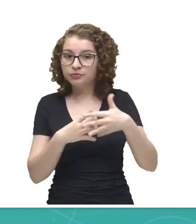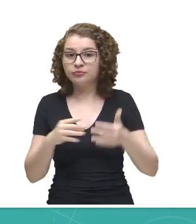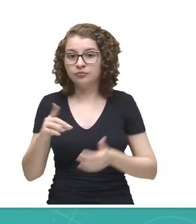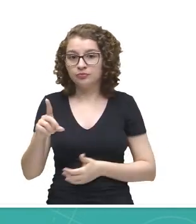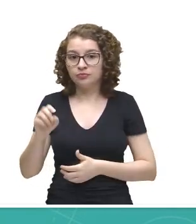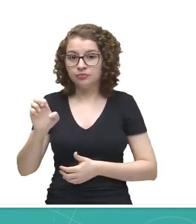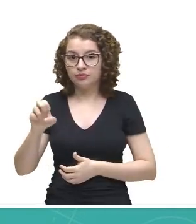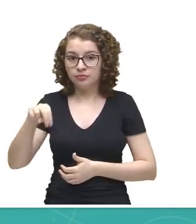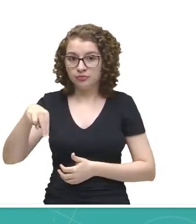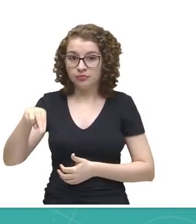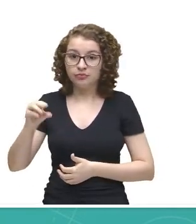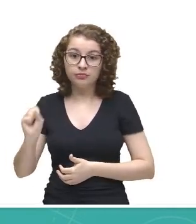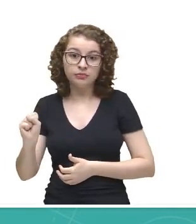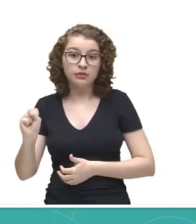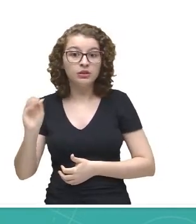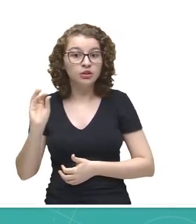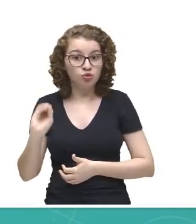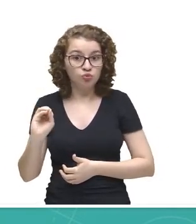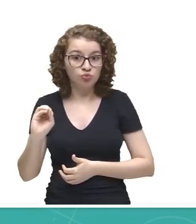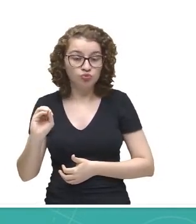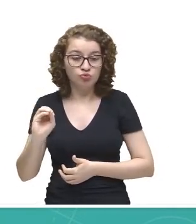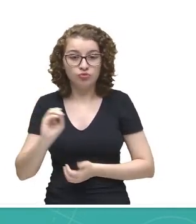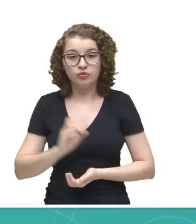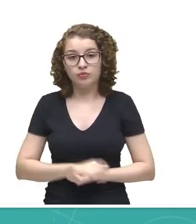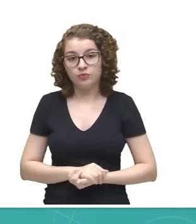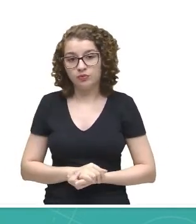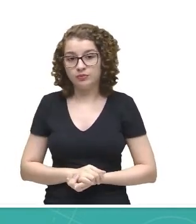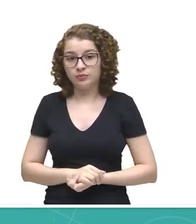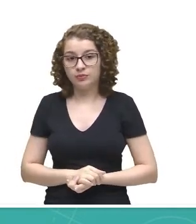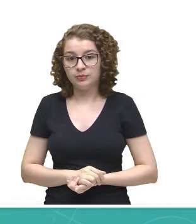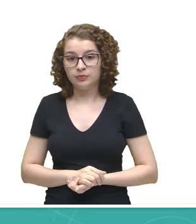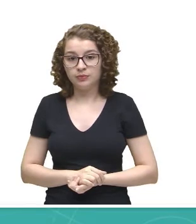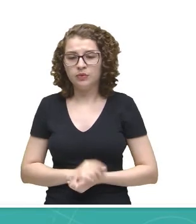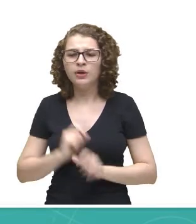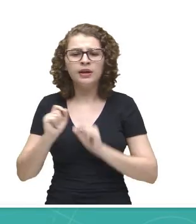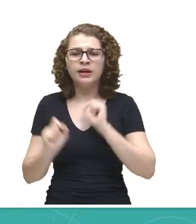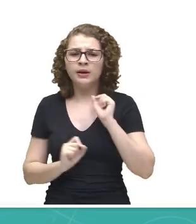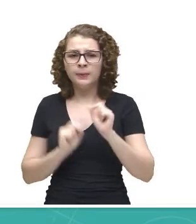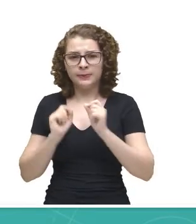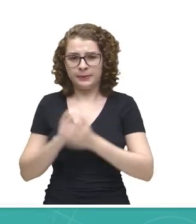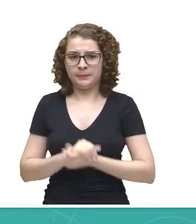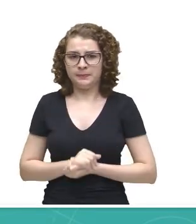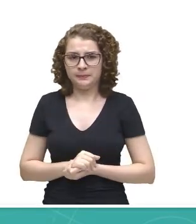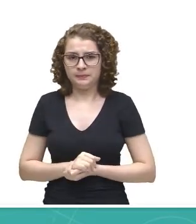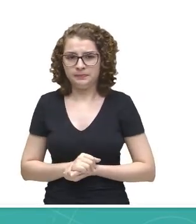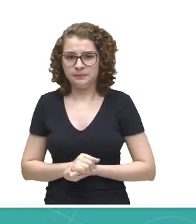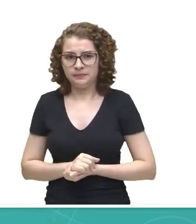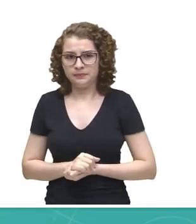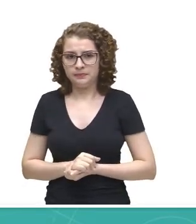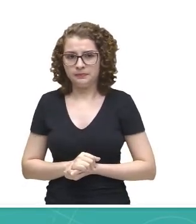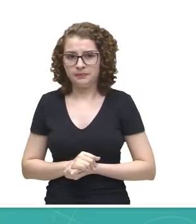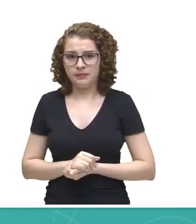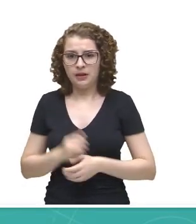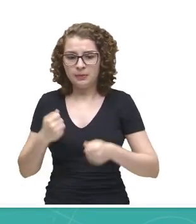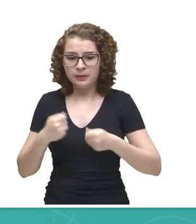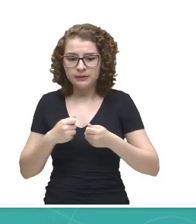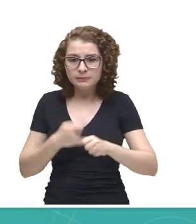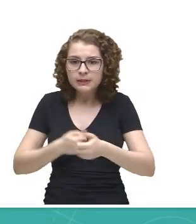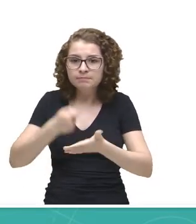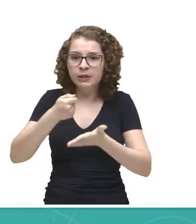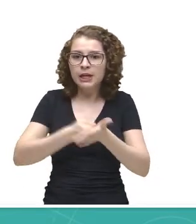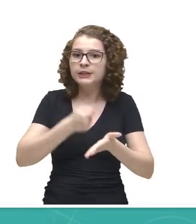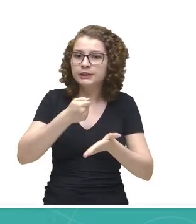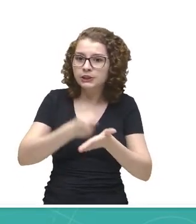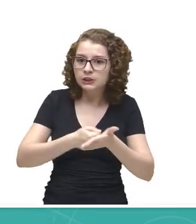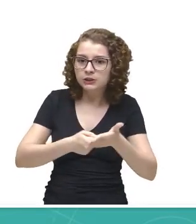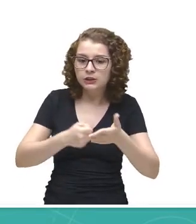aqui mais uma definição do tecido conjuntivo denso, que ele é formado para ser mais resistente, tá? Essa é